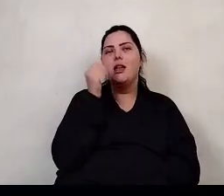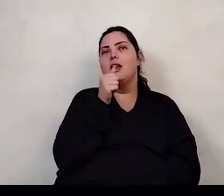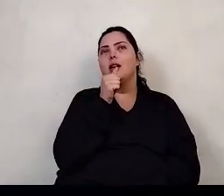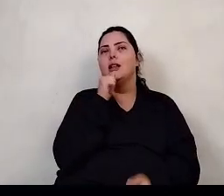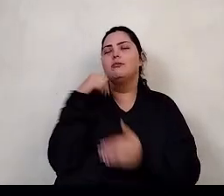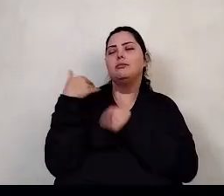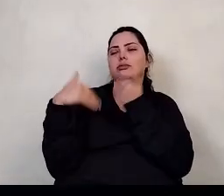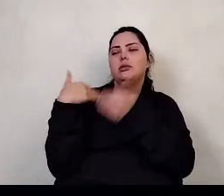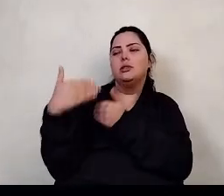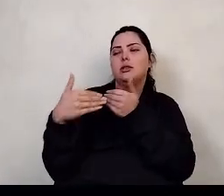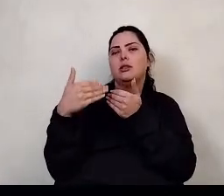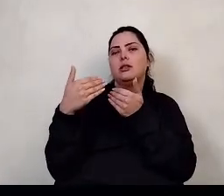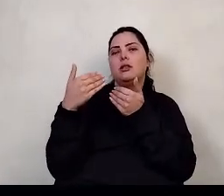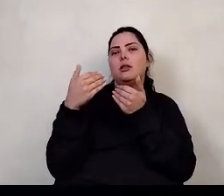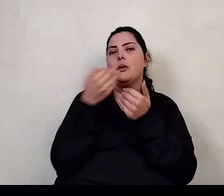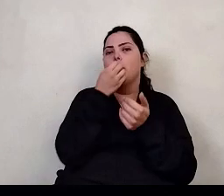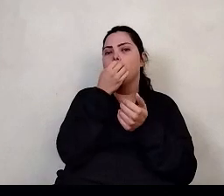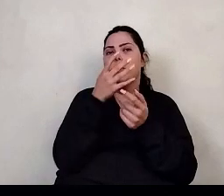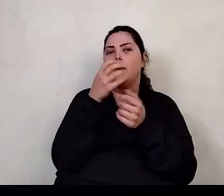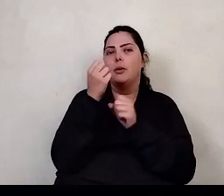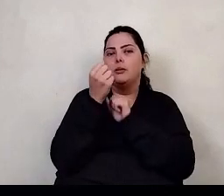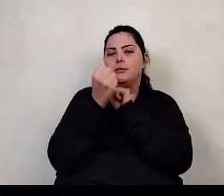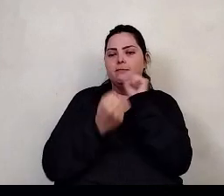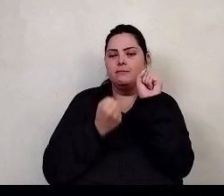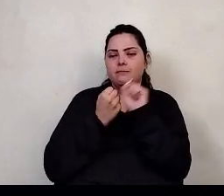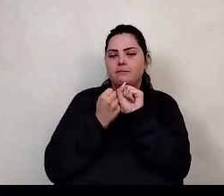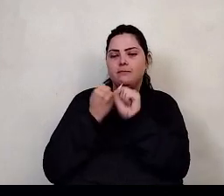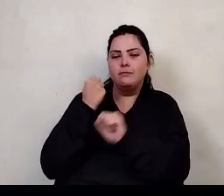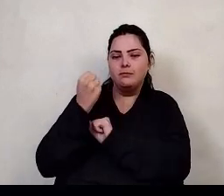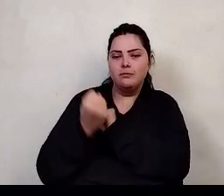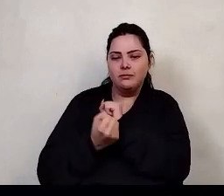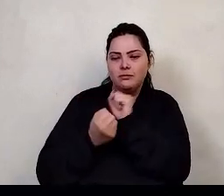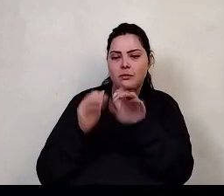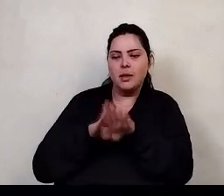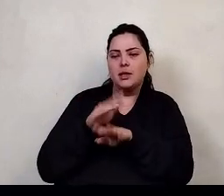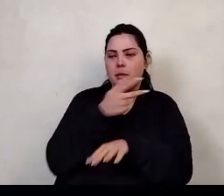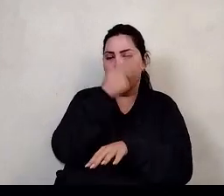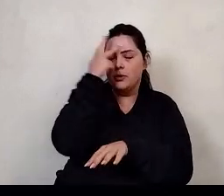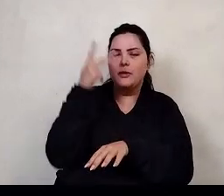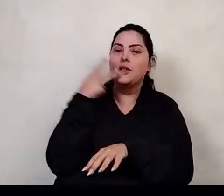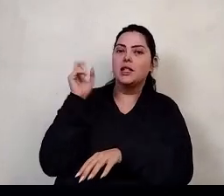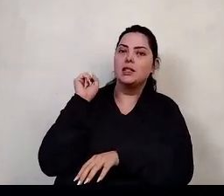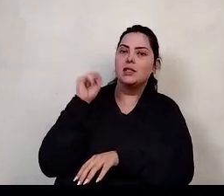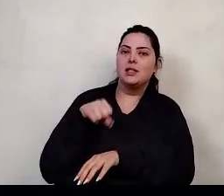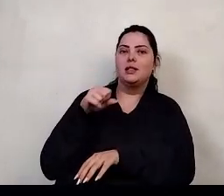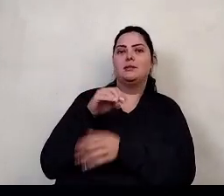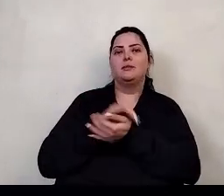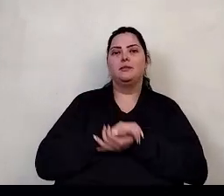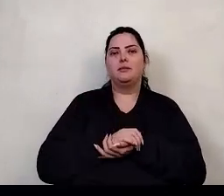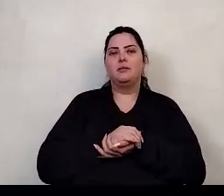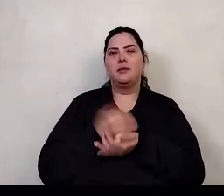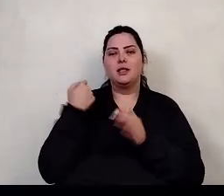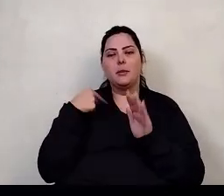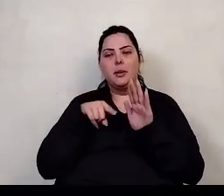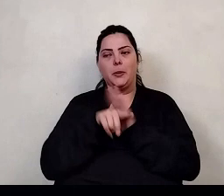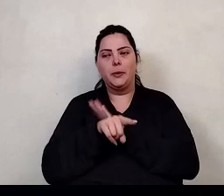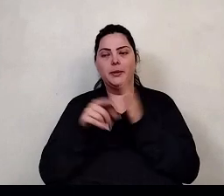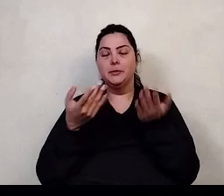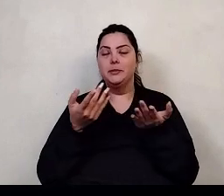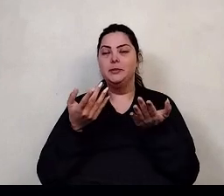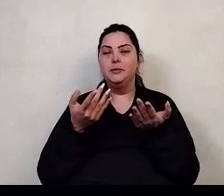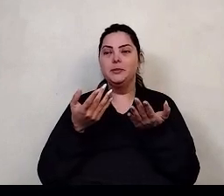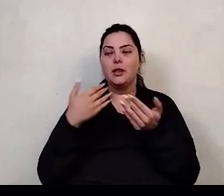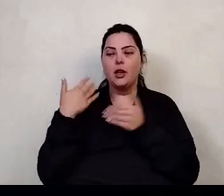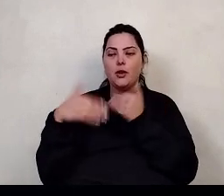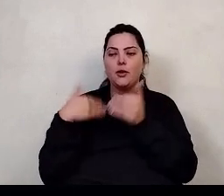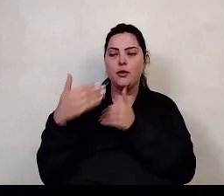A parte boa é que, ano após ano, a gente vê mais pessoas dizendo sim para essa resposta, para essa pergunta, certo? Então, a gente está evoluindo na questão